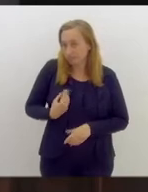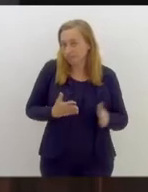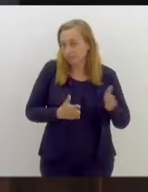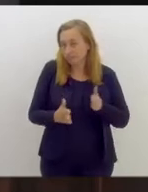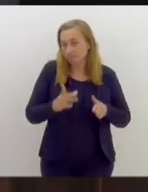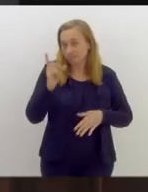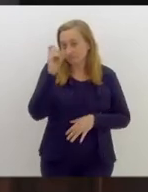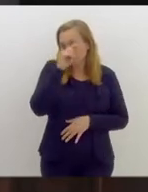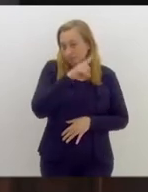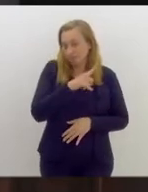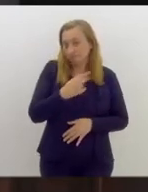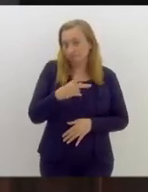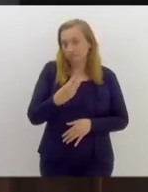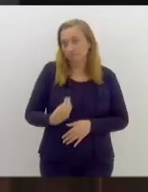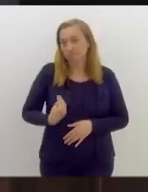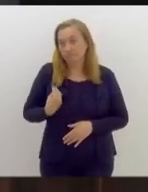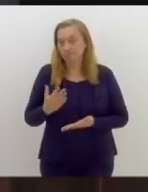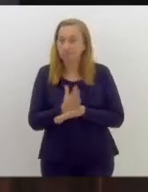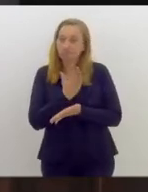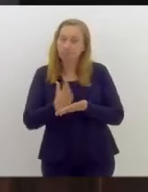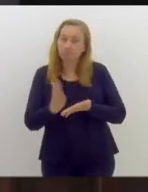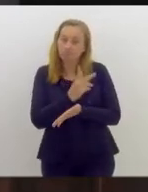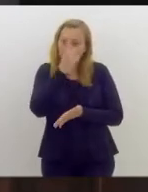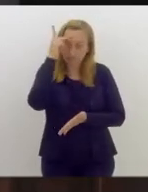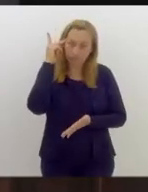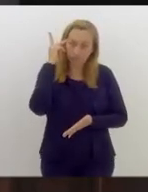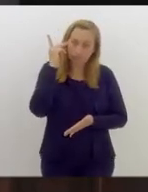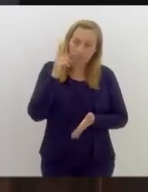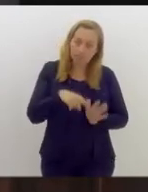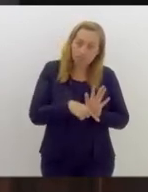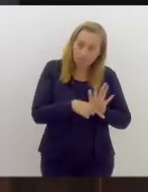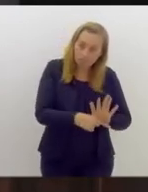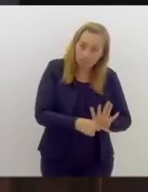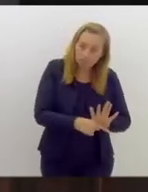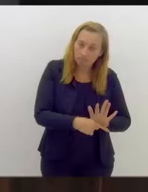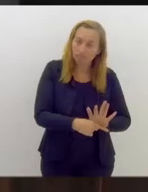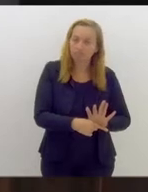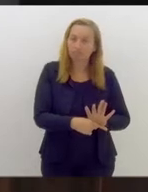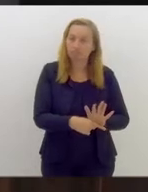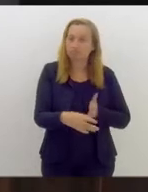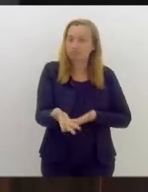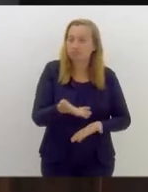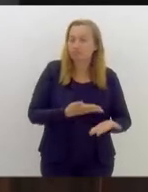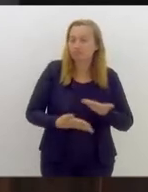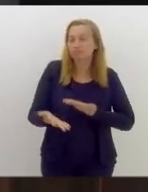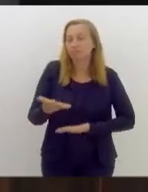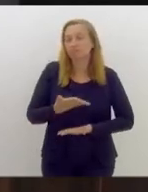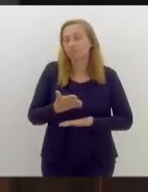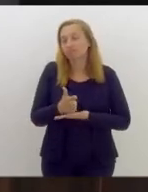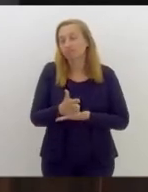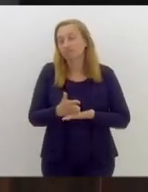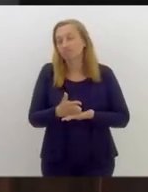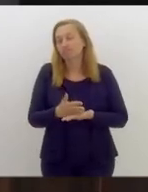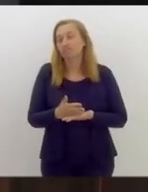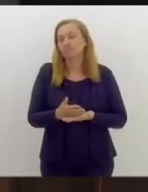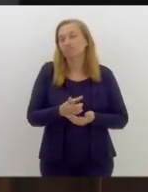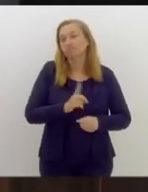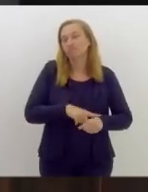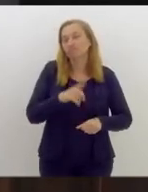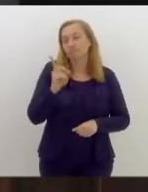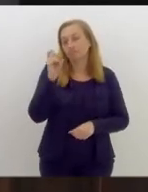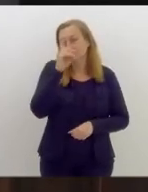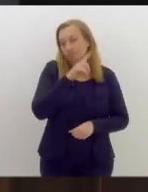ruim da tua vida e que algumas pessoas chegam perto para te ajudar, para compartilhar e dividir com você esse tempo